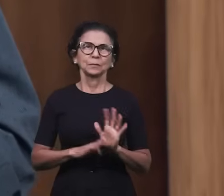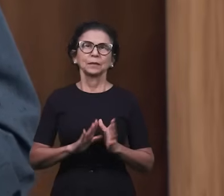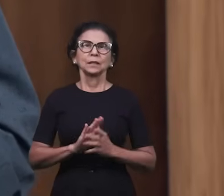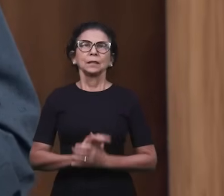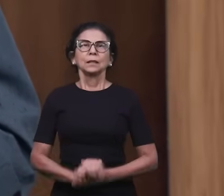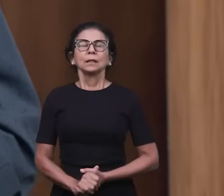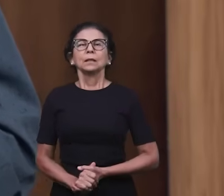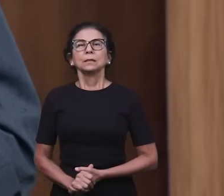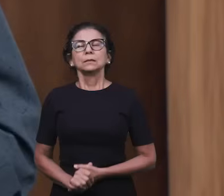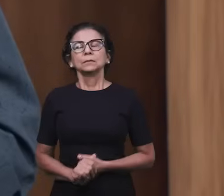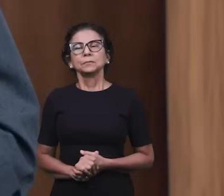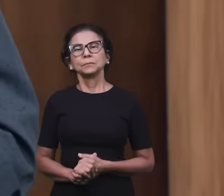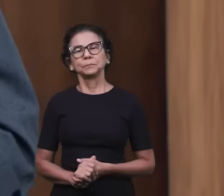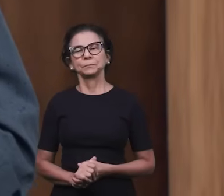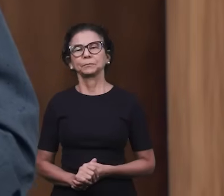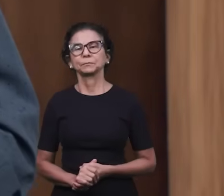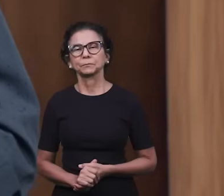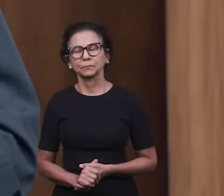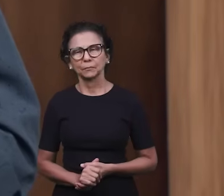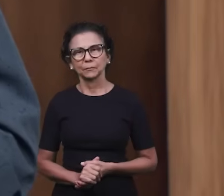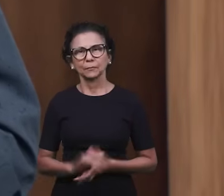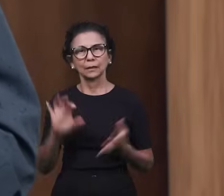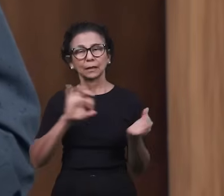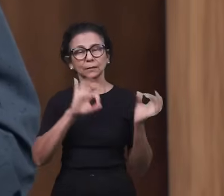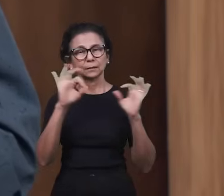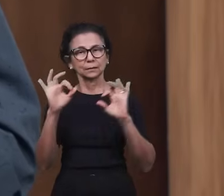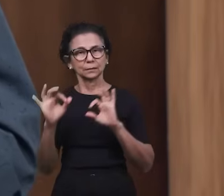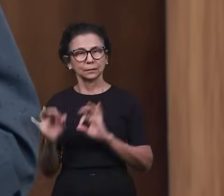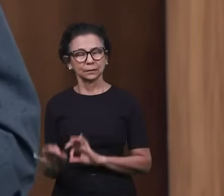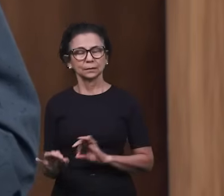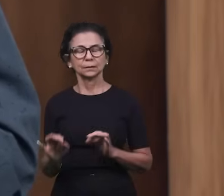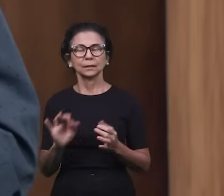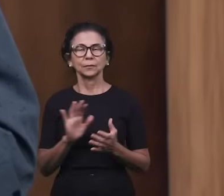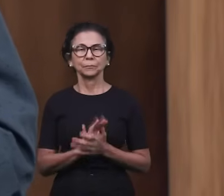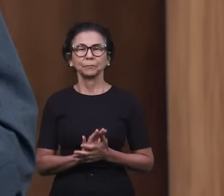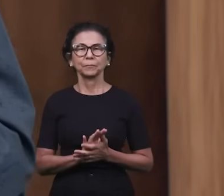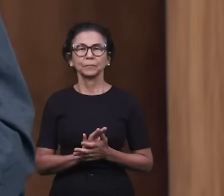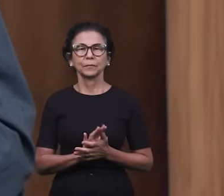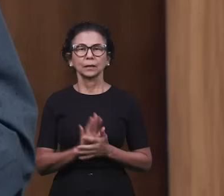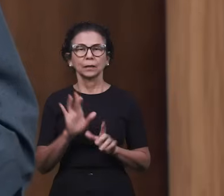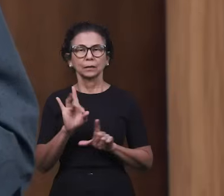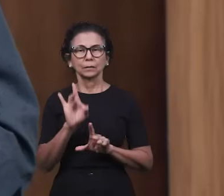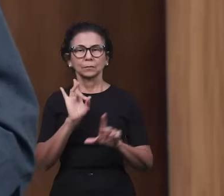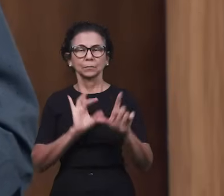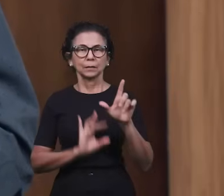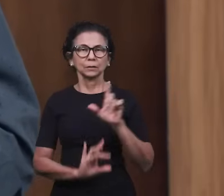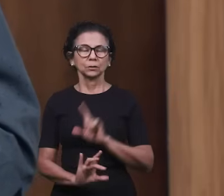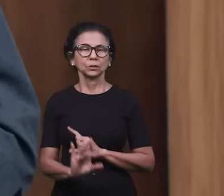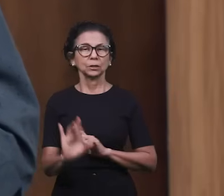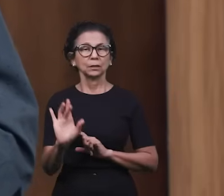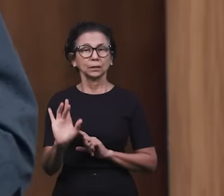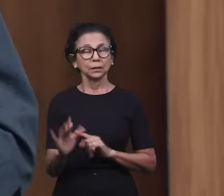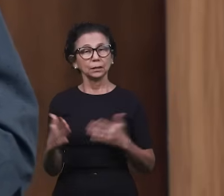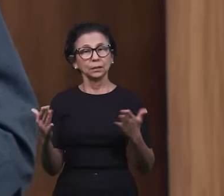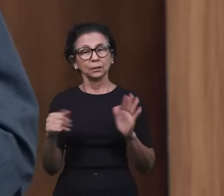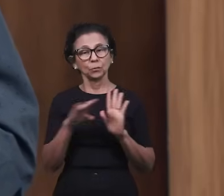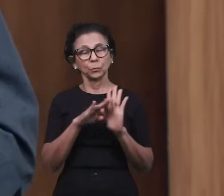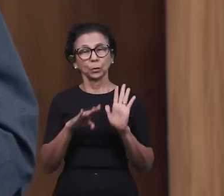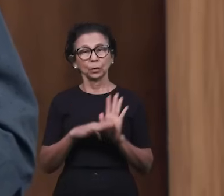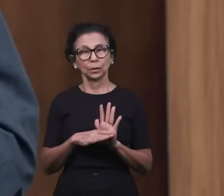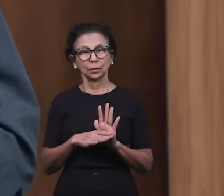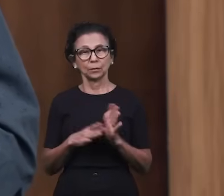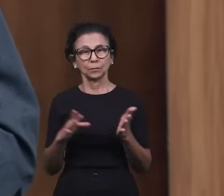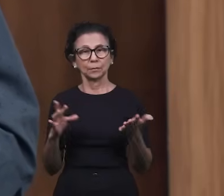programação. Veja, compartilhe com as pessoas. E esse programa, o